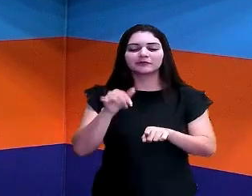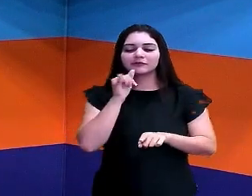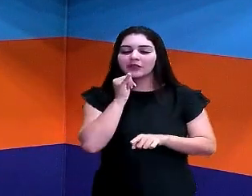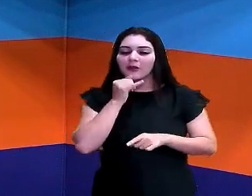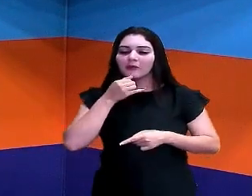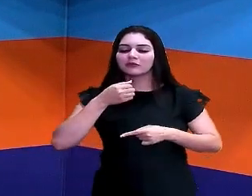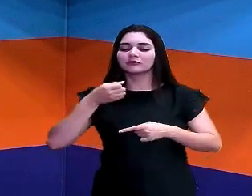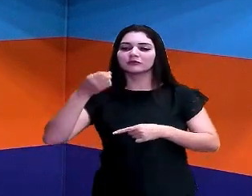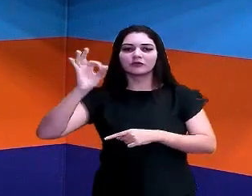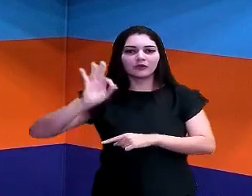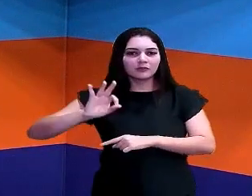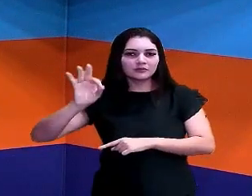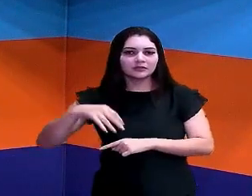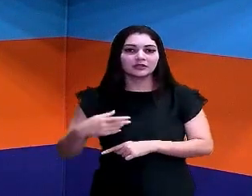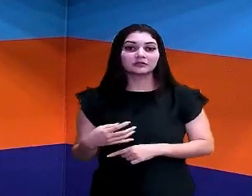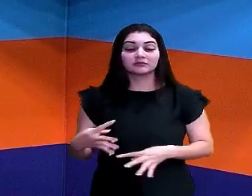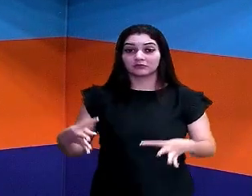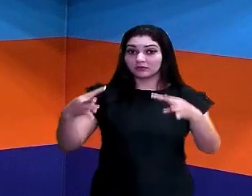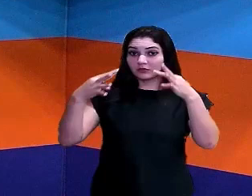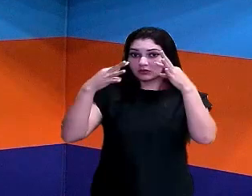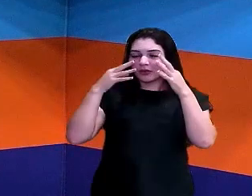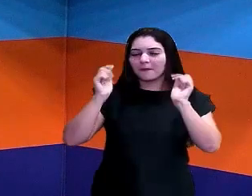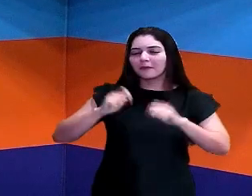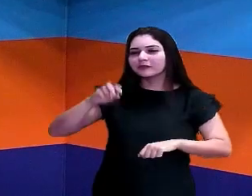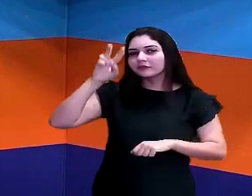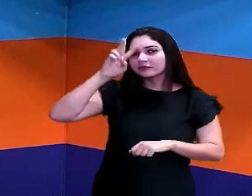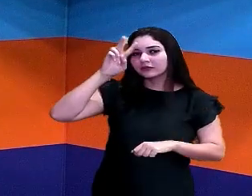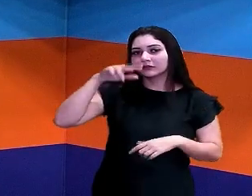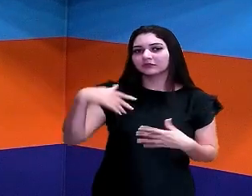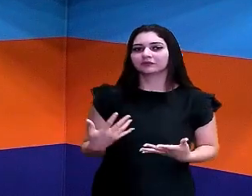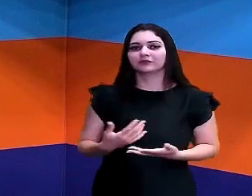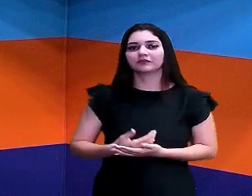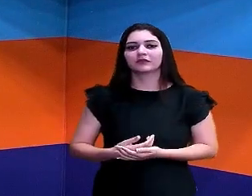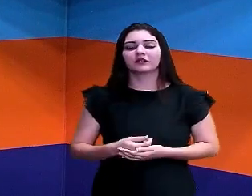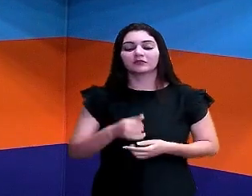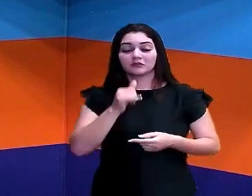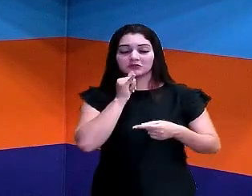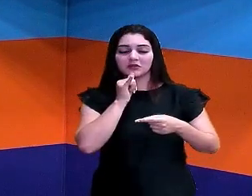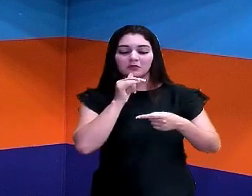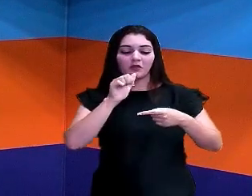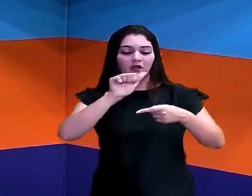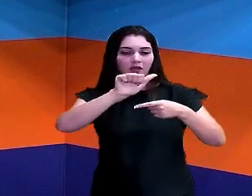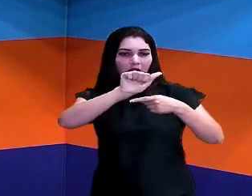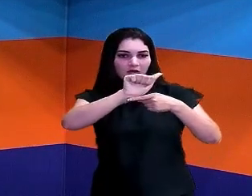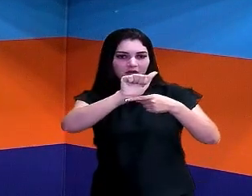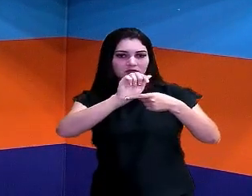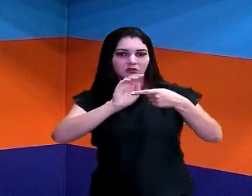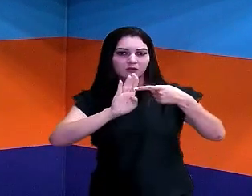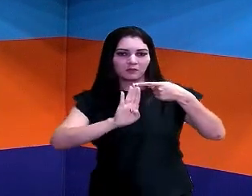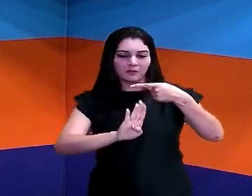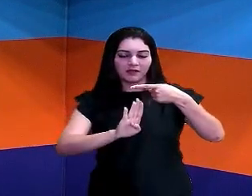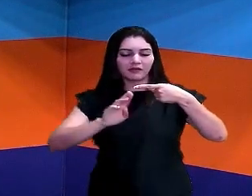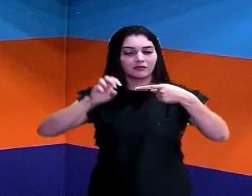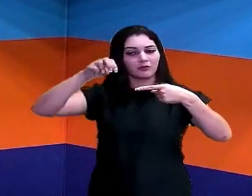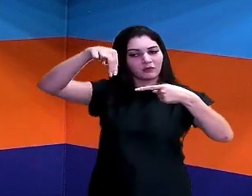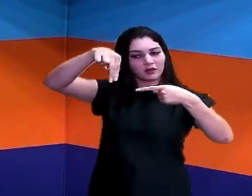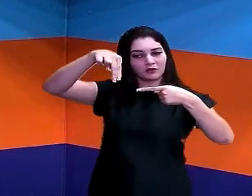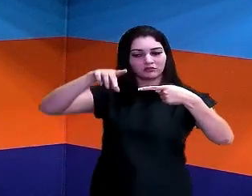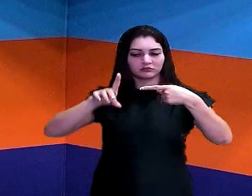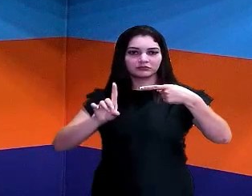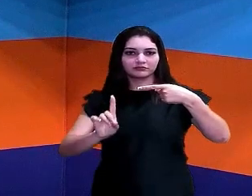porcentagem, se liga aqui nisso para que a gente possa relembrar. A sobre B, onde A é o numerador e B o